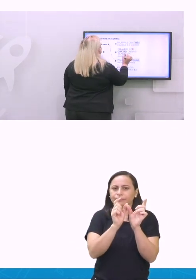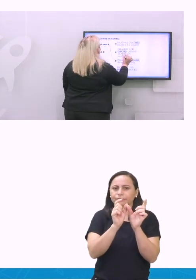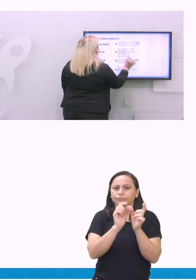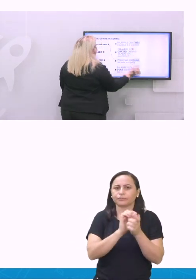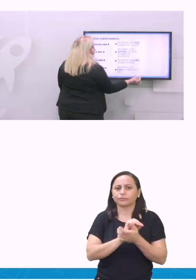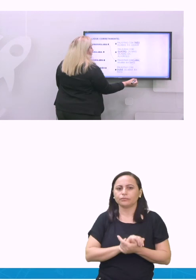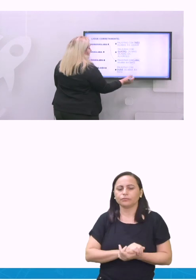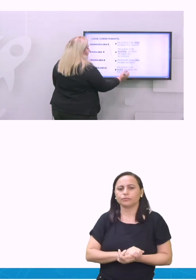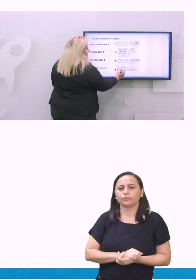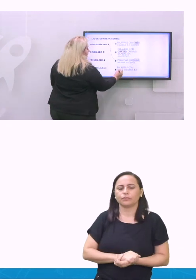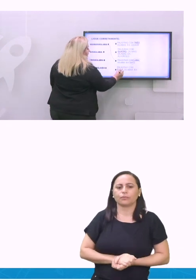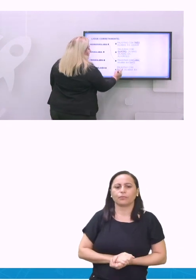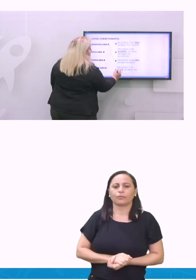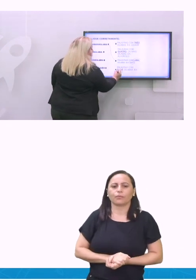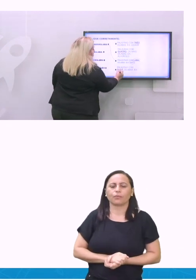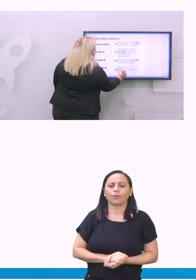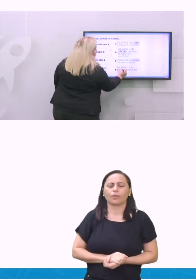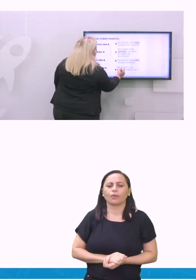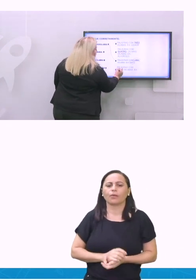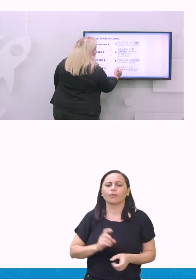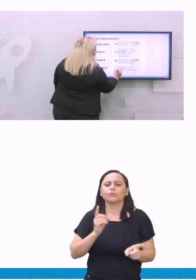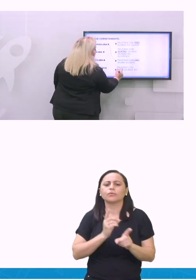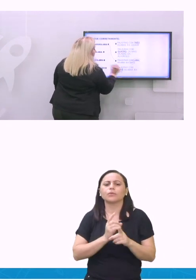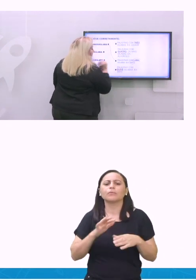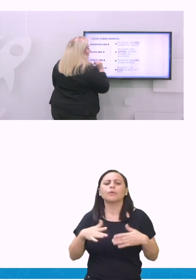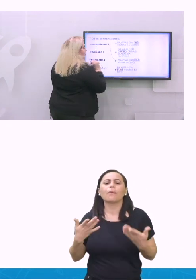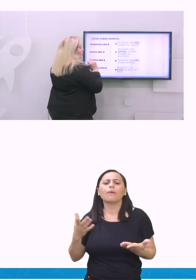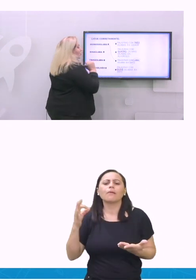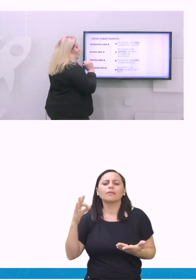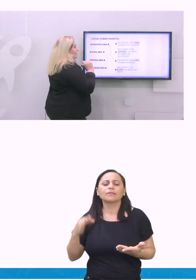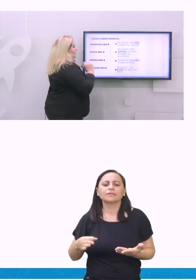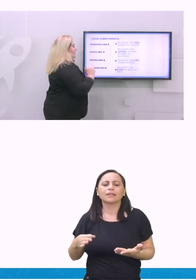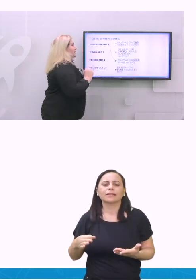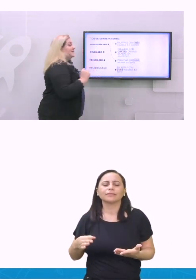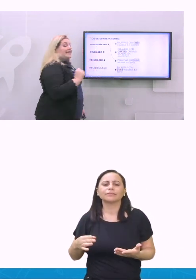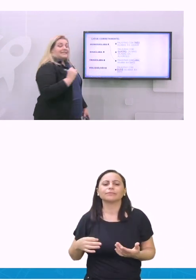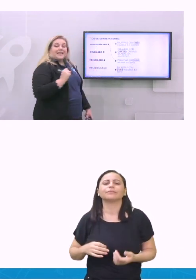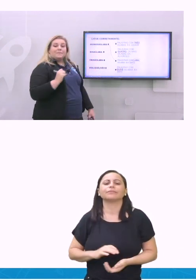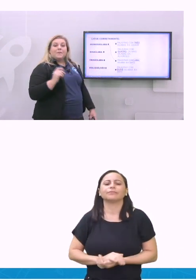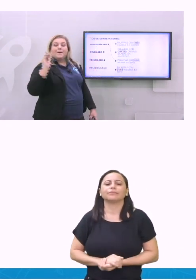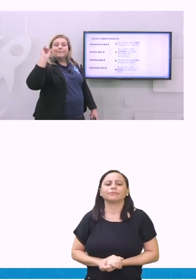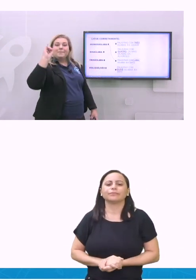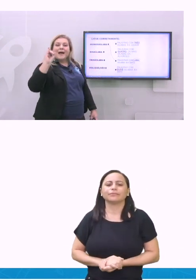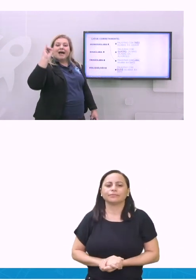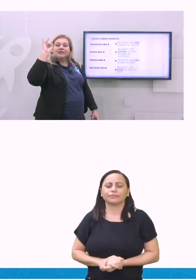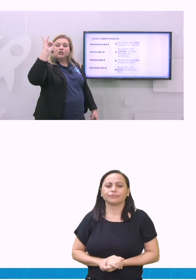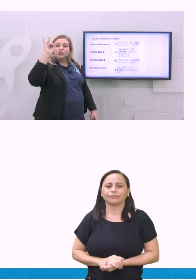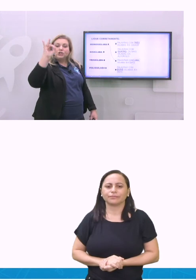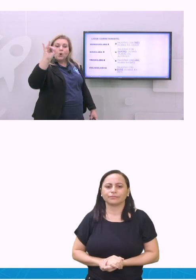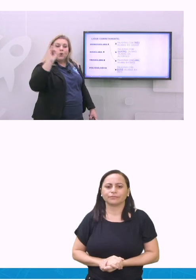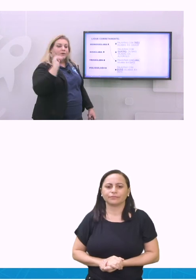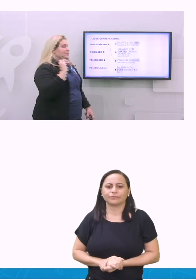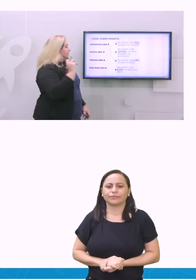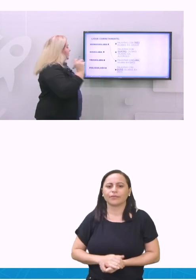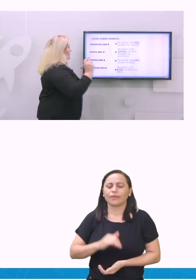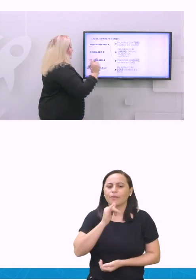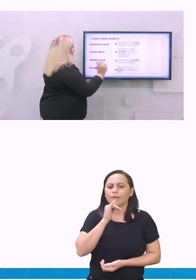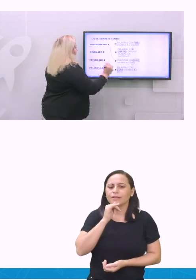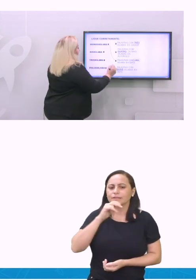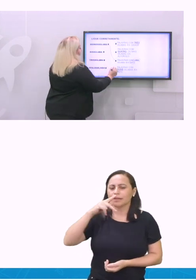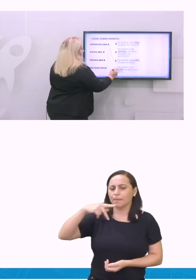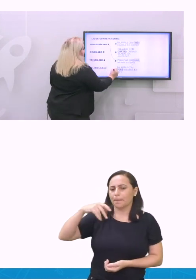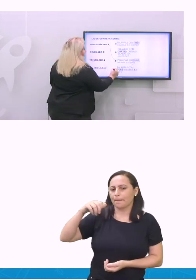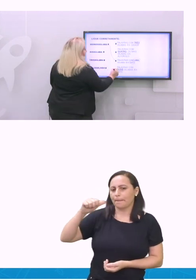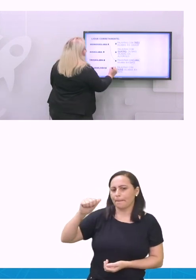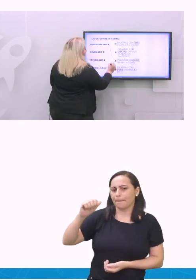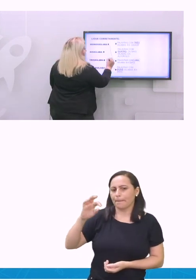3, 4, palavras com 2 sílabas. Exemplo, pato. Então, nós vamos